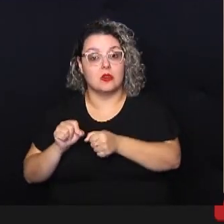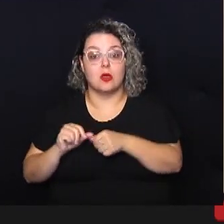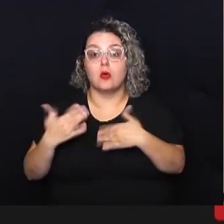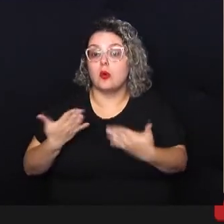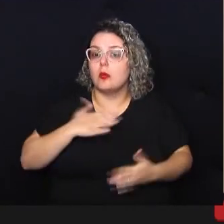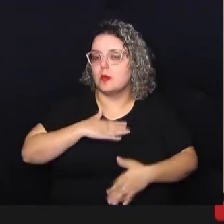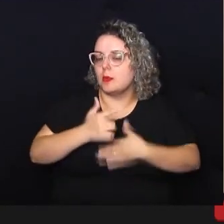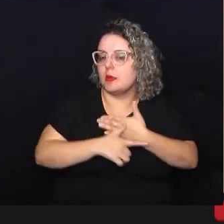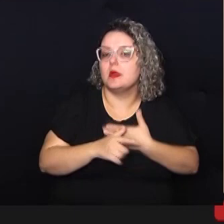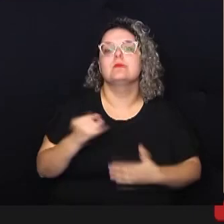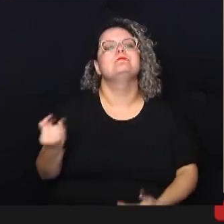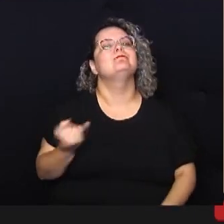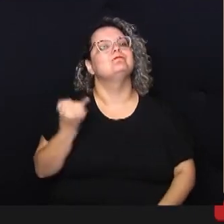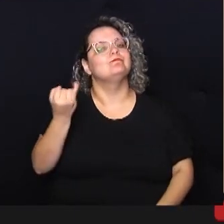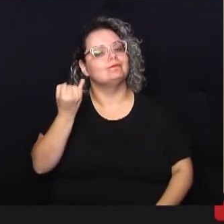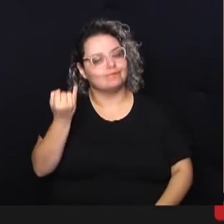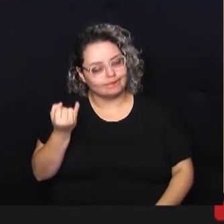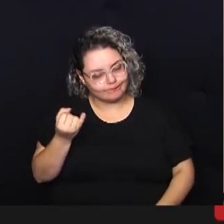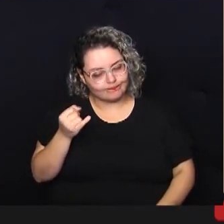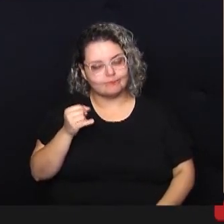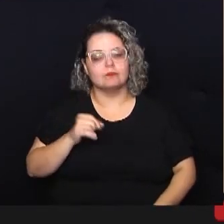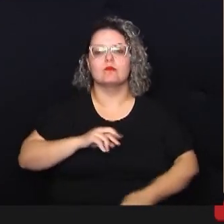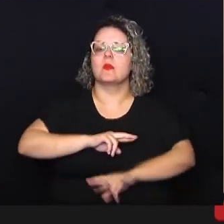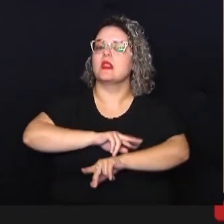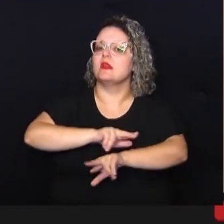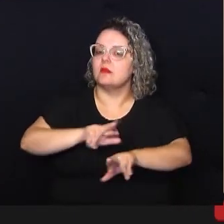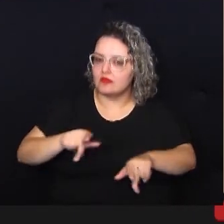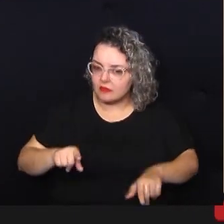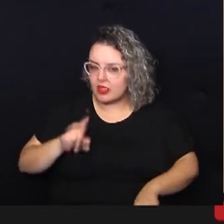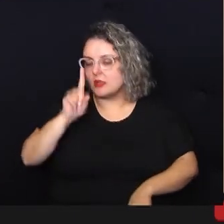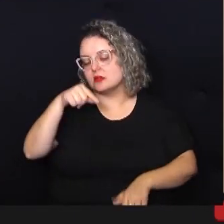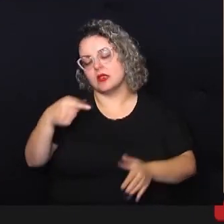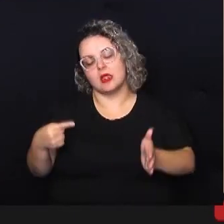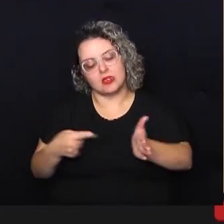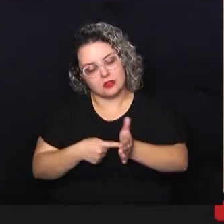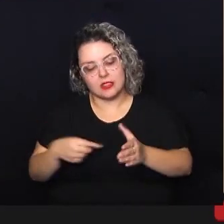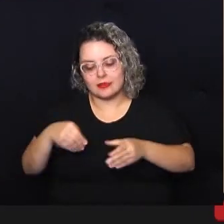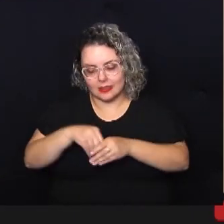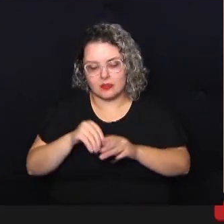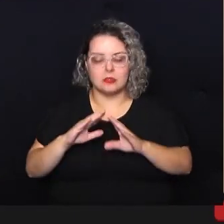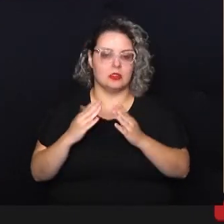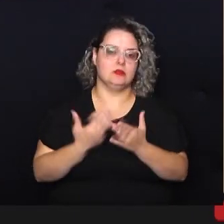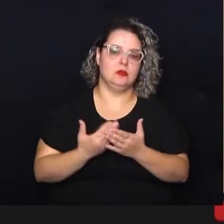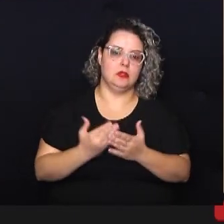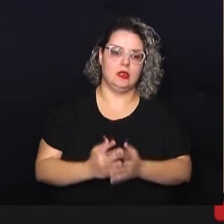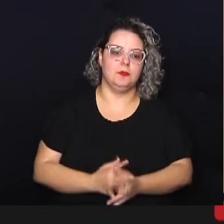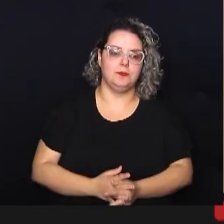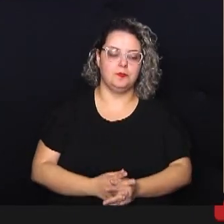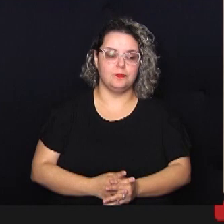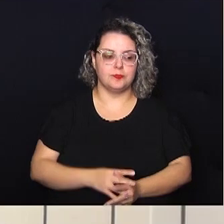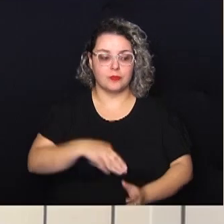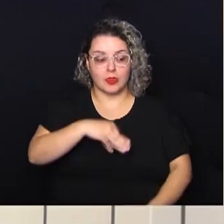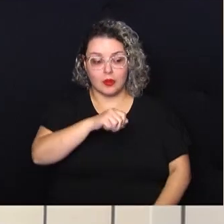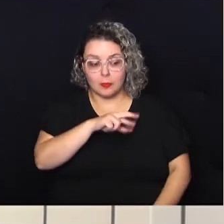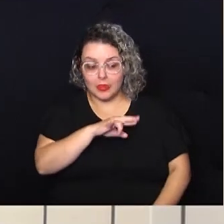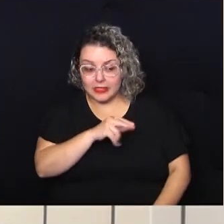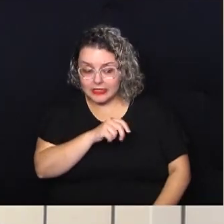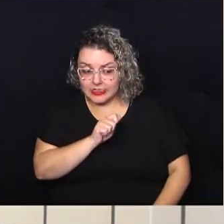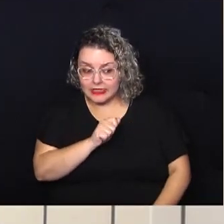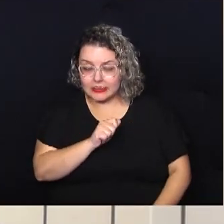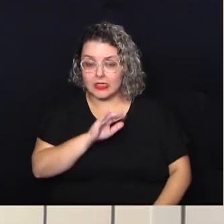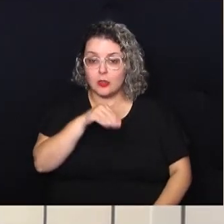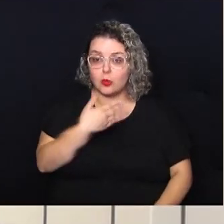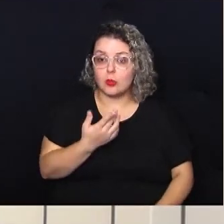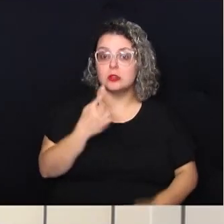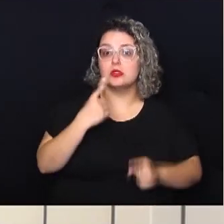essencial, porque muitos dos casos serão denunciados na escola. Mariana, quando, por que